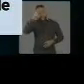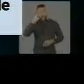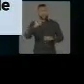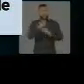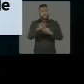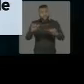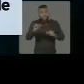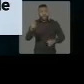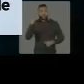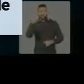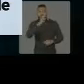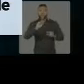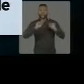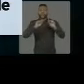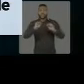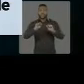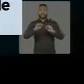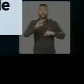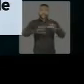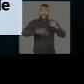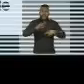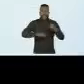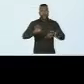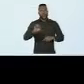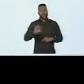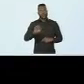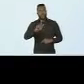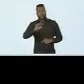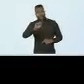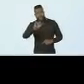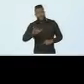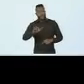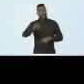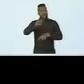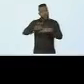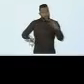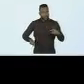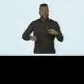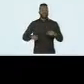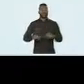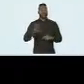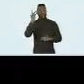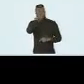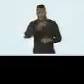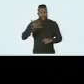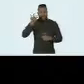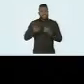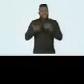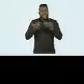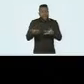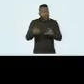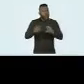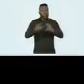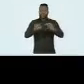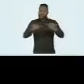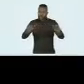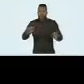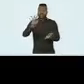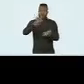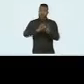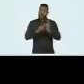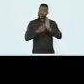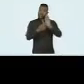Bolsonaro de continuar mentindo sobre a história do kit gay. Haddad nunca distribuiu tal kit e agora a verdade está